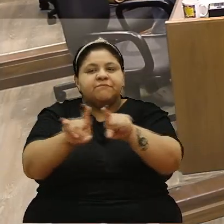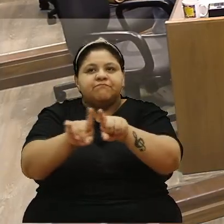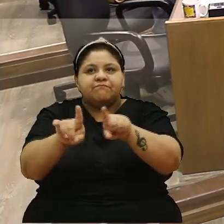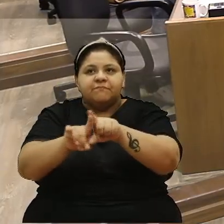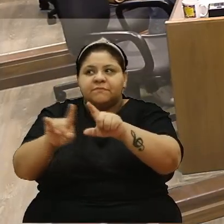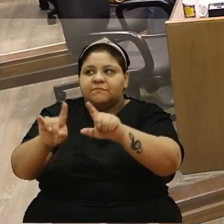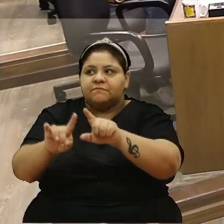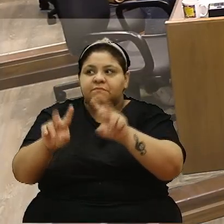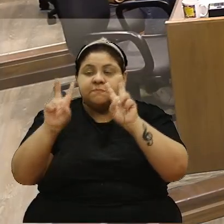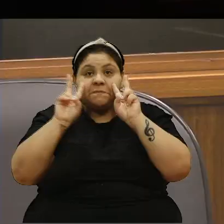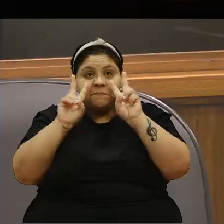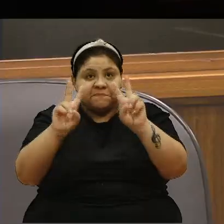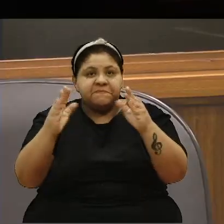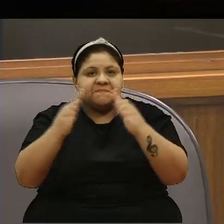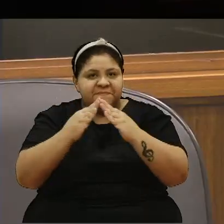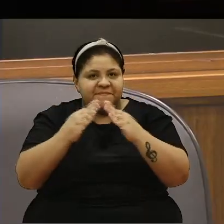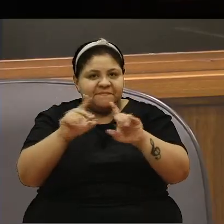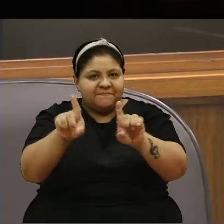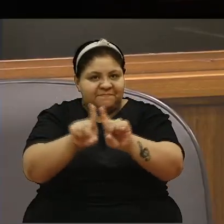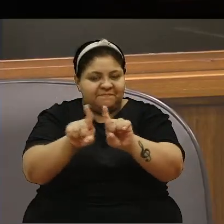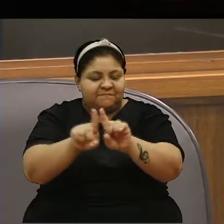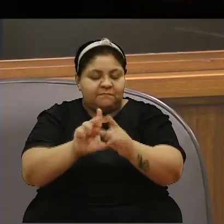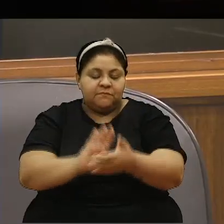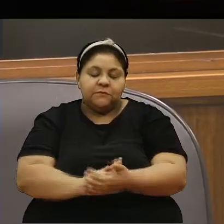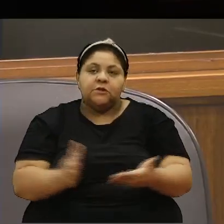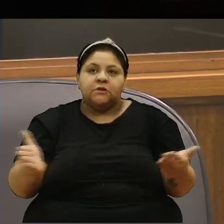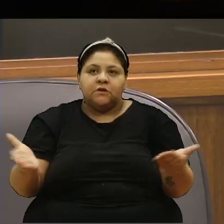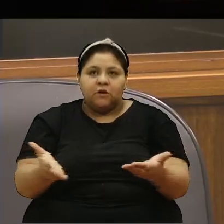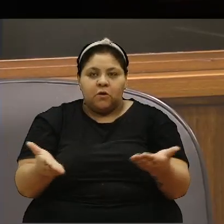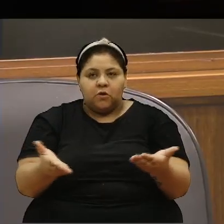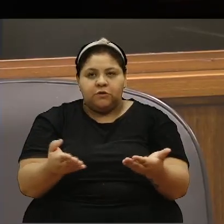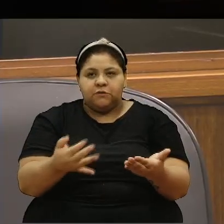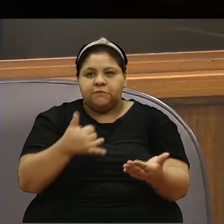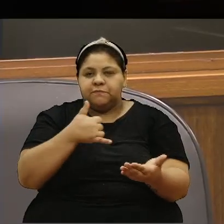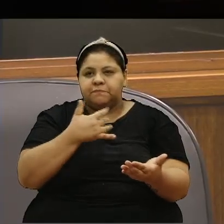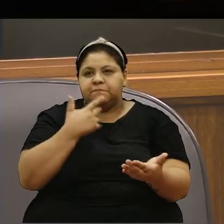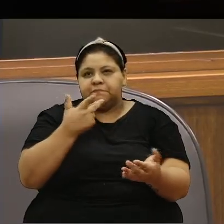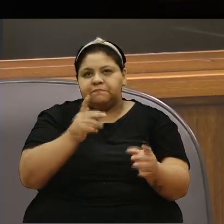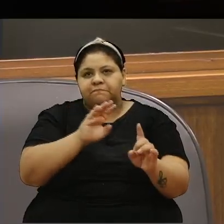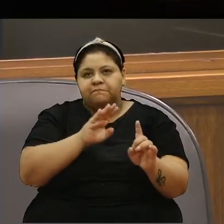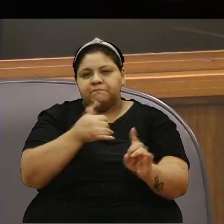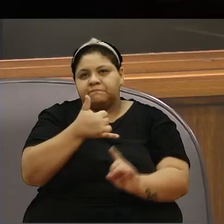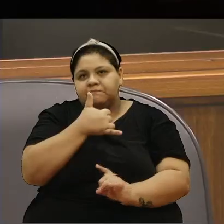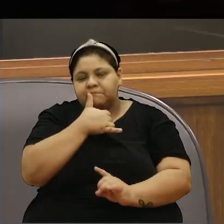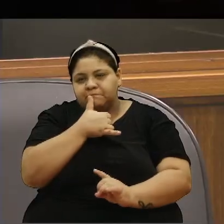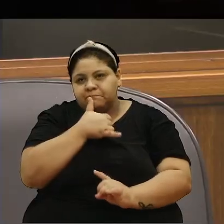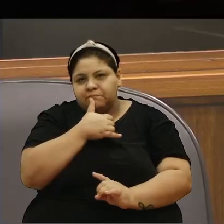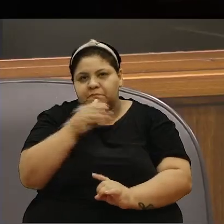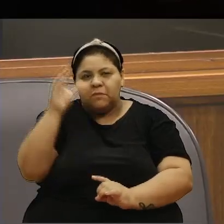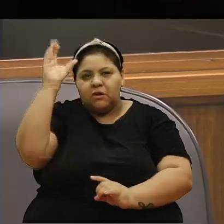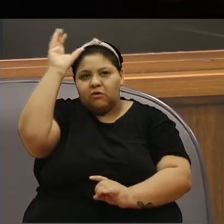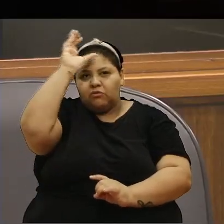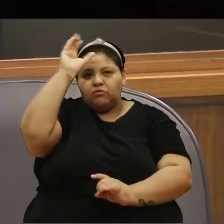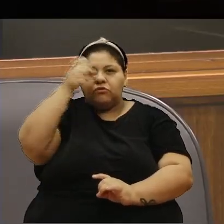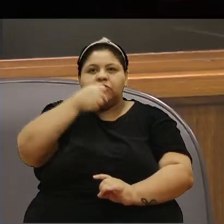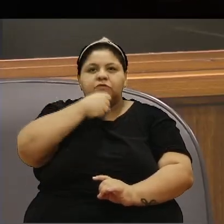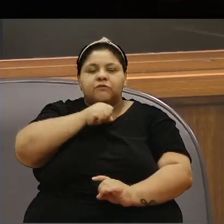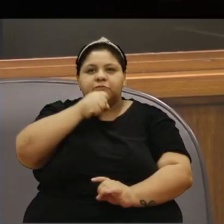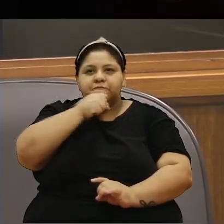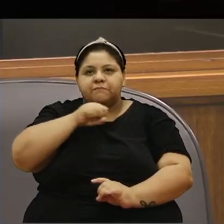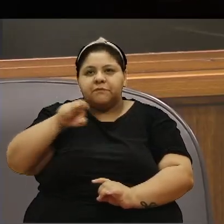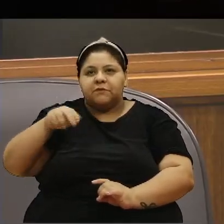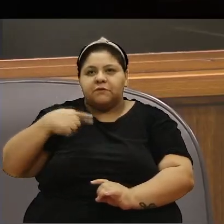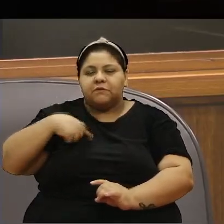nos assiste de casa. Eu venho fazer um voto de pesar ao meu tio-avô, irmão da minha